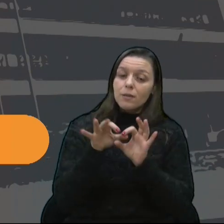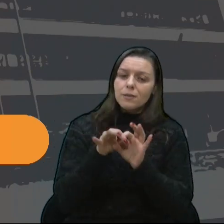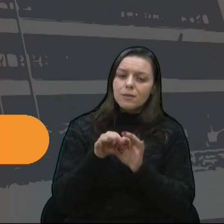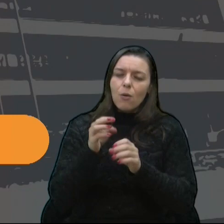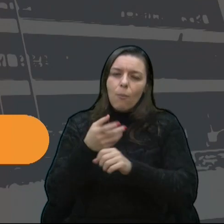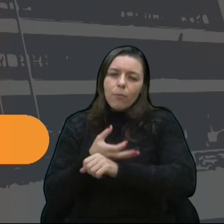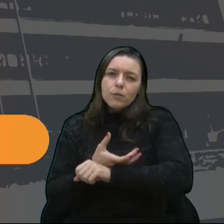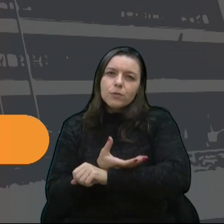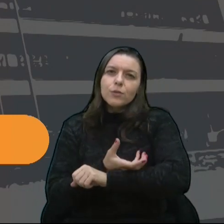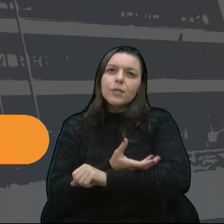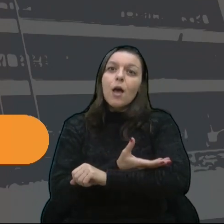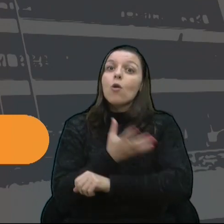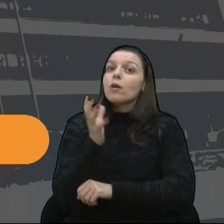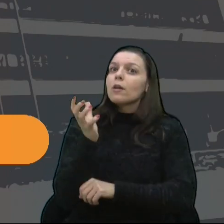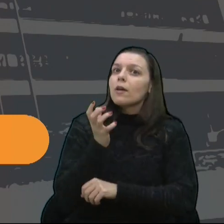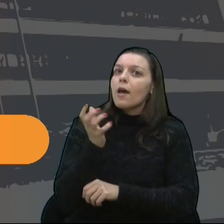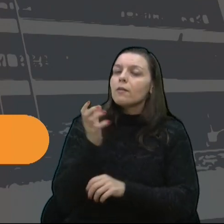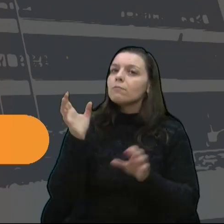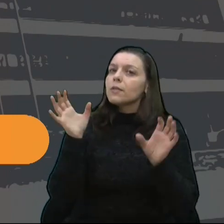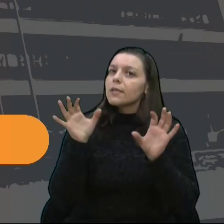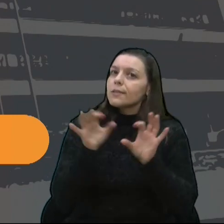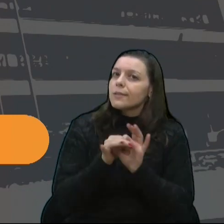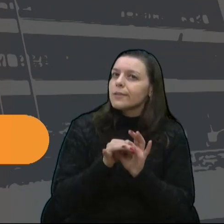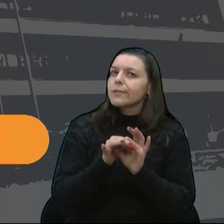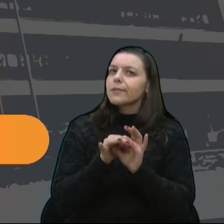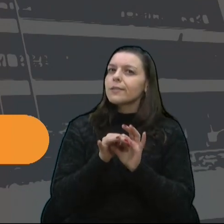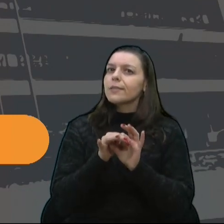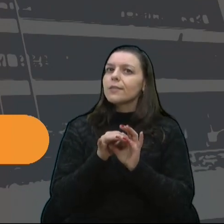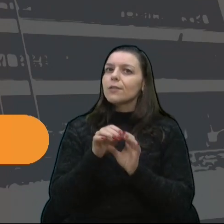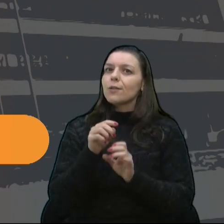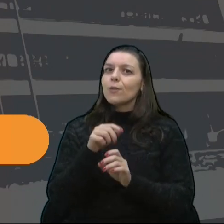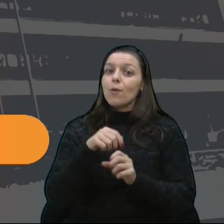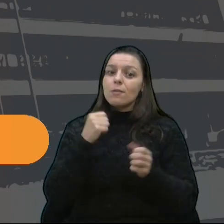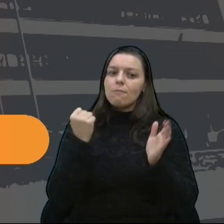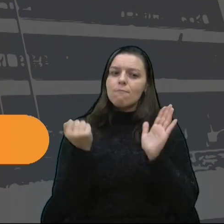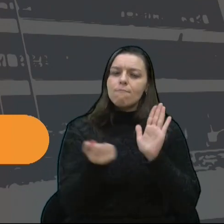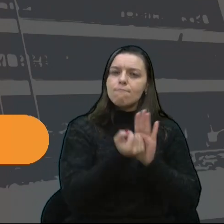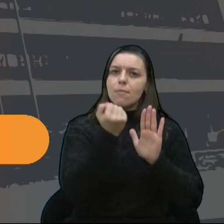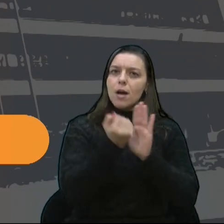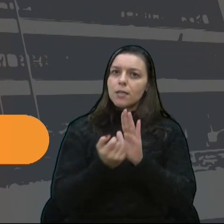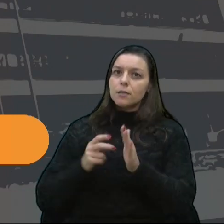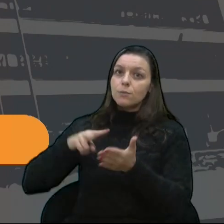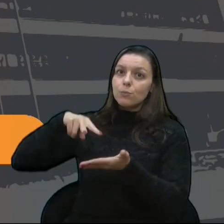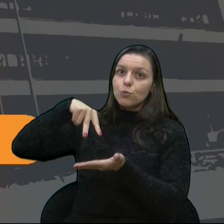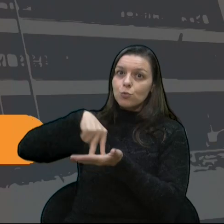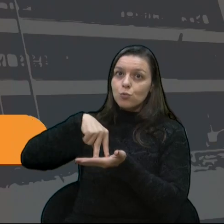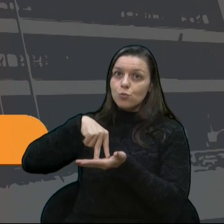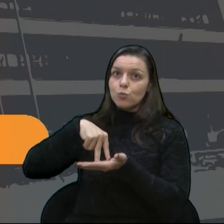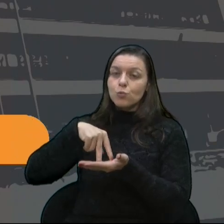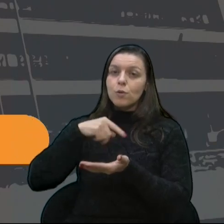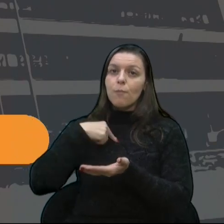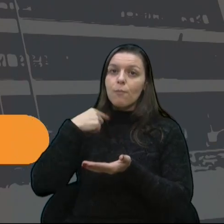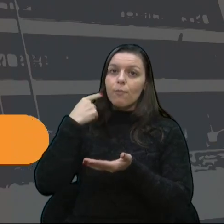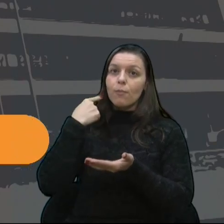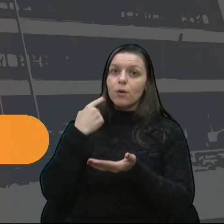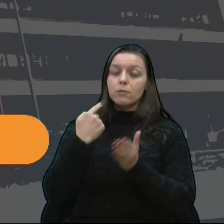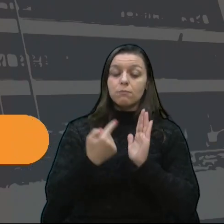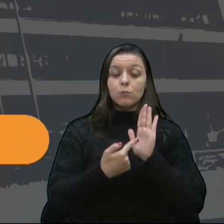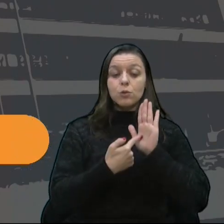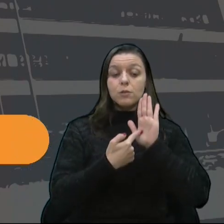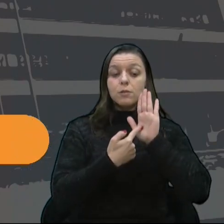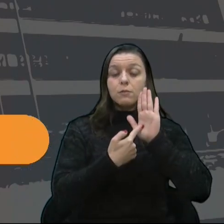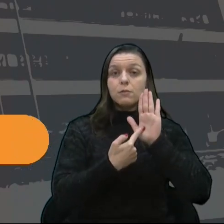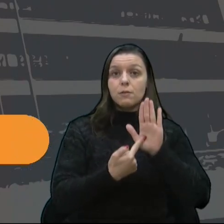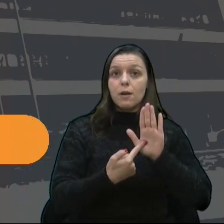Os clientes querem esse tipo de ligação. Eles desejam que as marcas se posicionem e que eles possam se identificar com essa